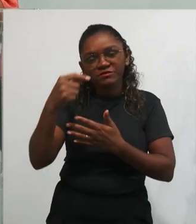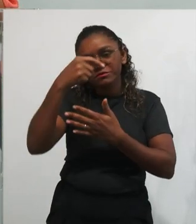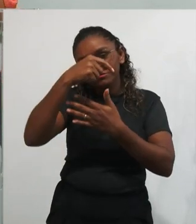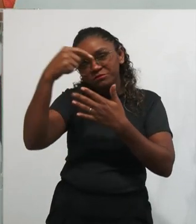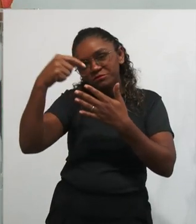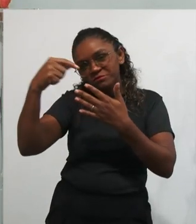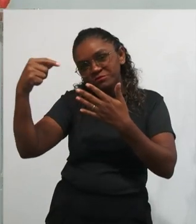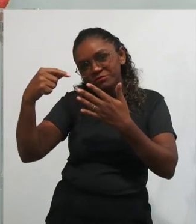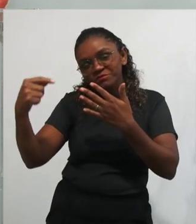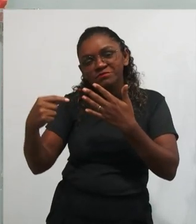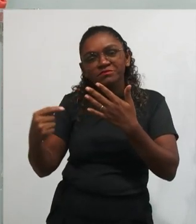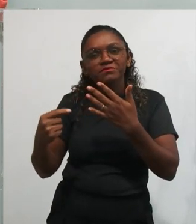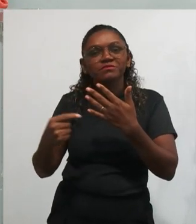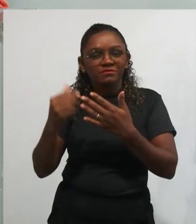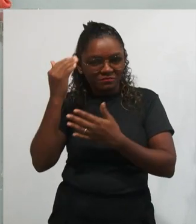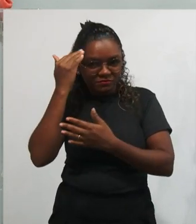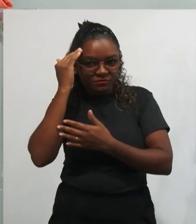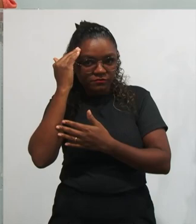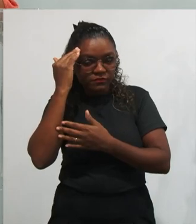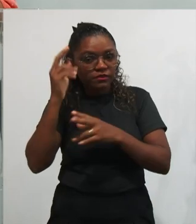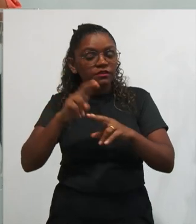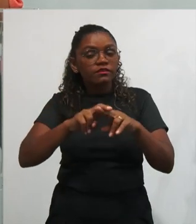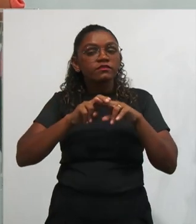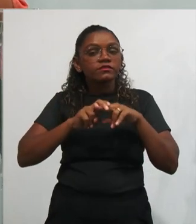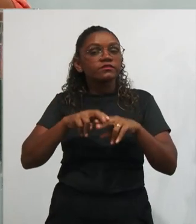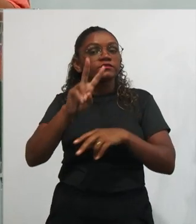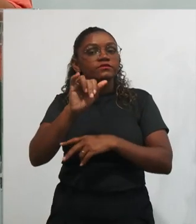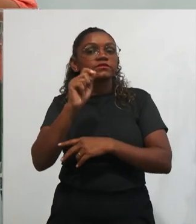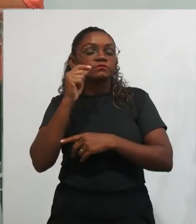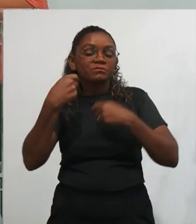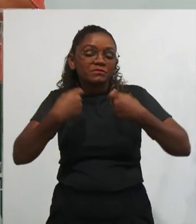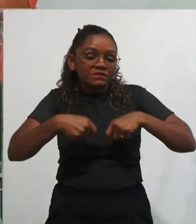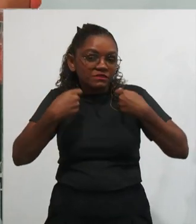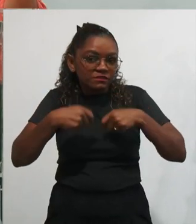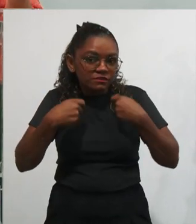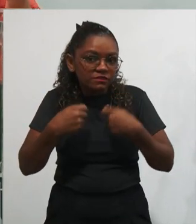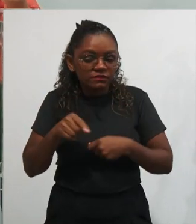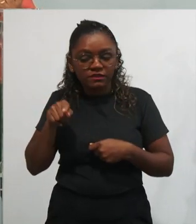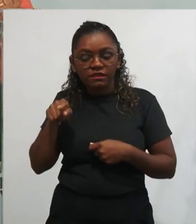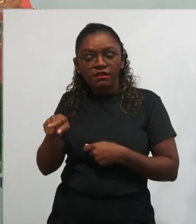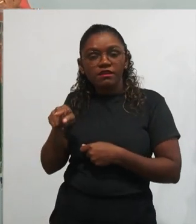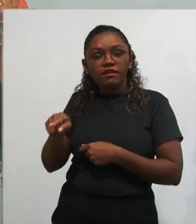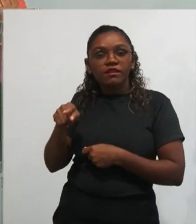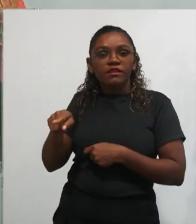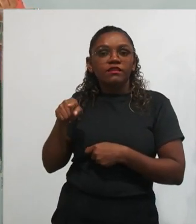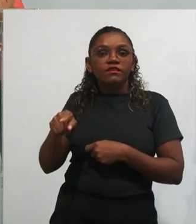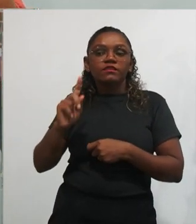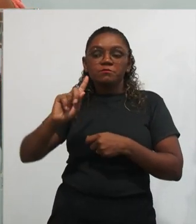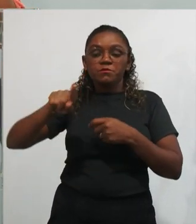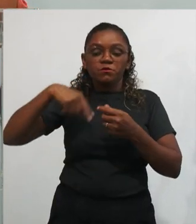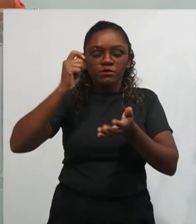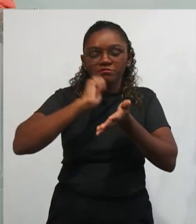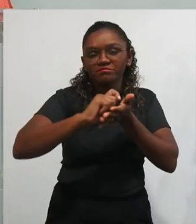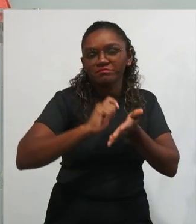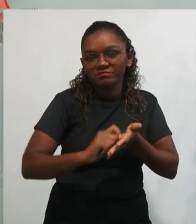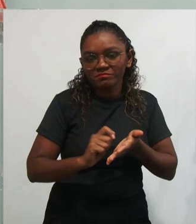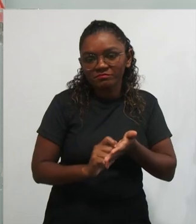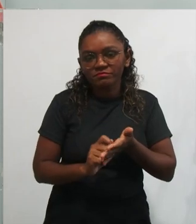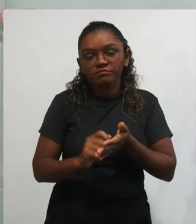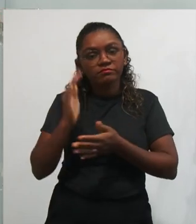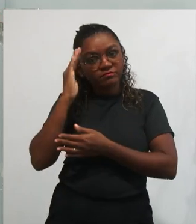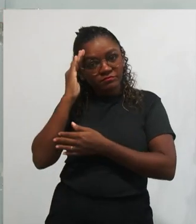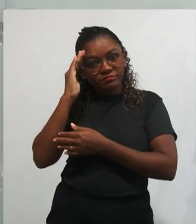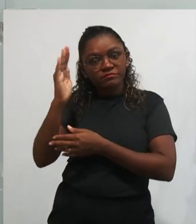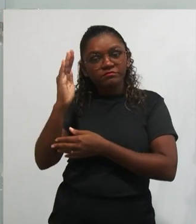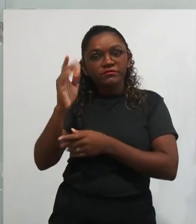elementos Eles serão altamente necessitados quando essa criança passar paraa escrita em especial